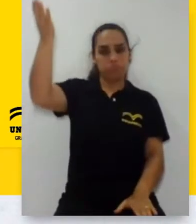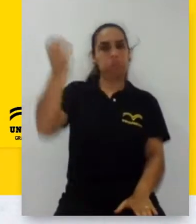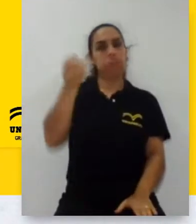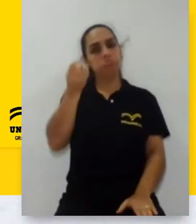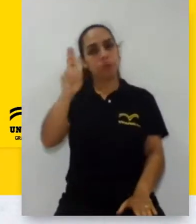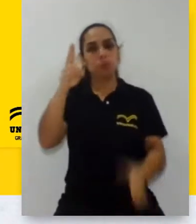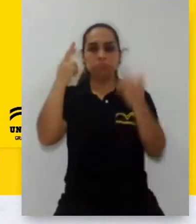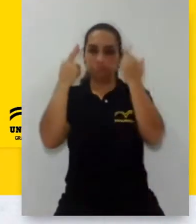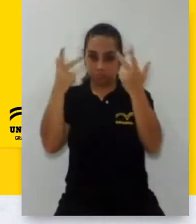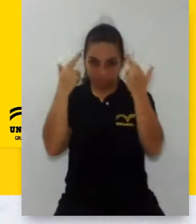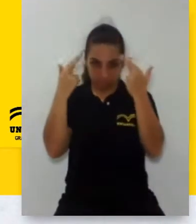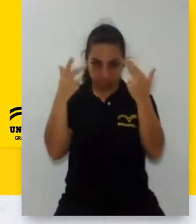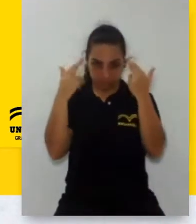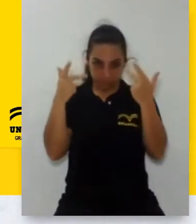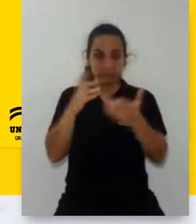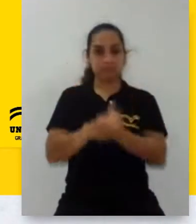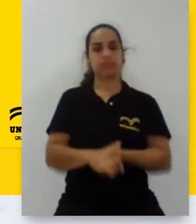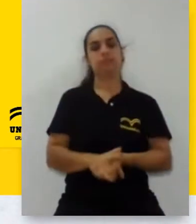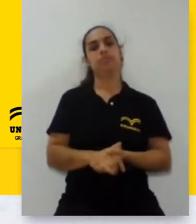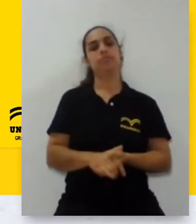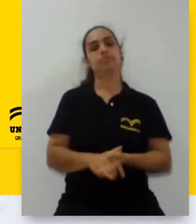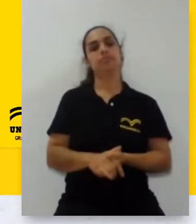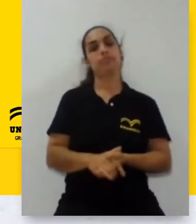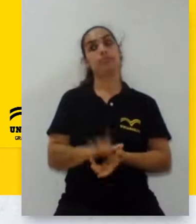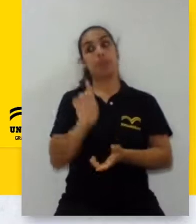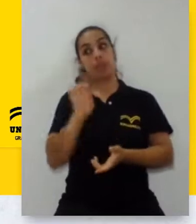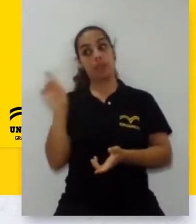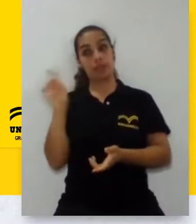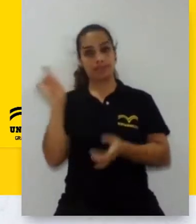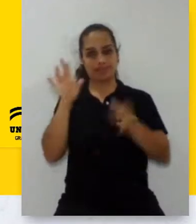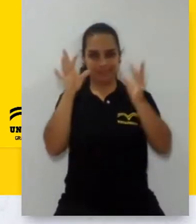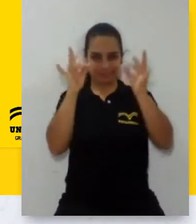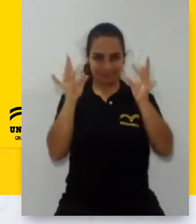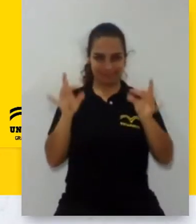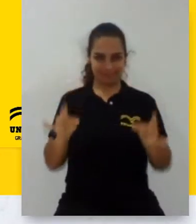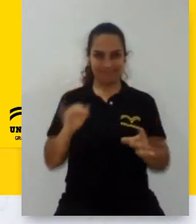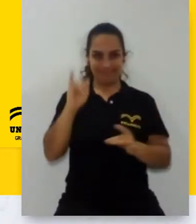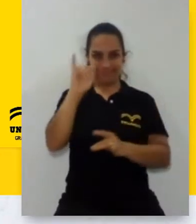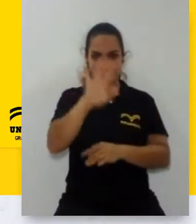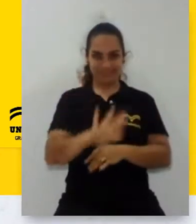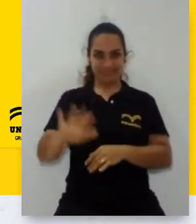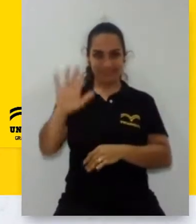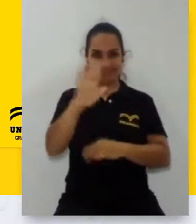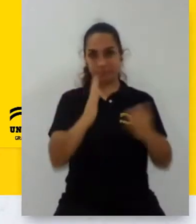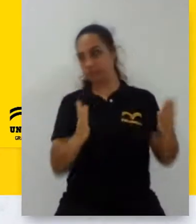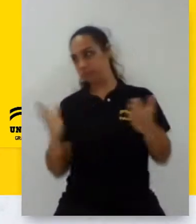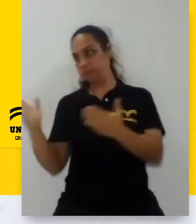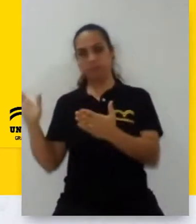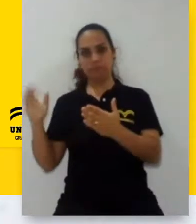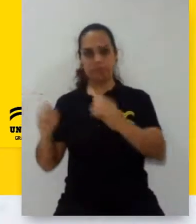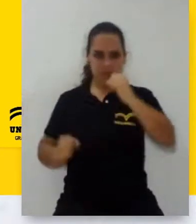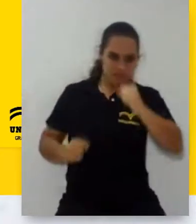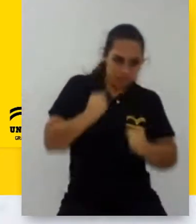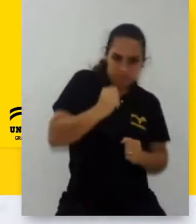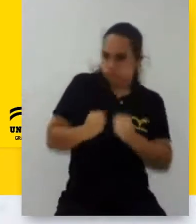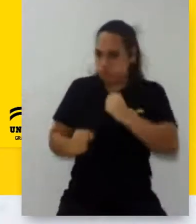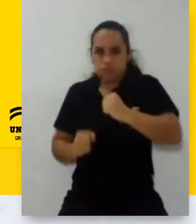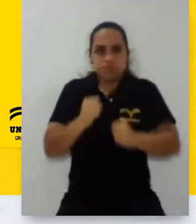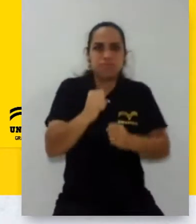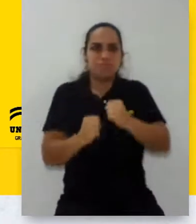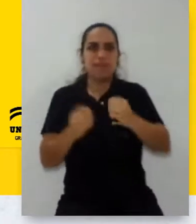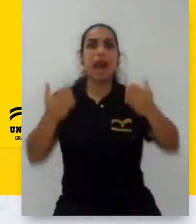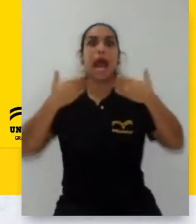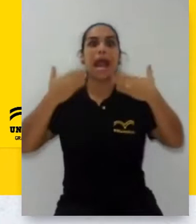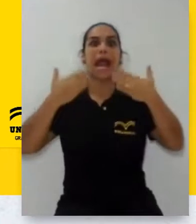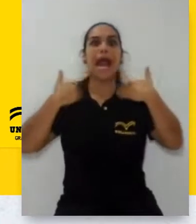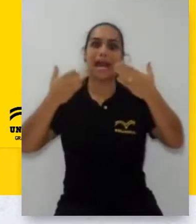Aqui, exercício no calor, eu trago um detalhe. Estou trazendo a figura para vocês do Rock Balboa, porque eu penso exercício no calor me lembra do rock. Ele já vem até a musiquinha na